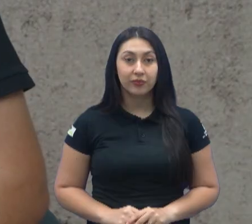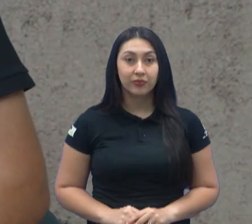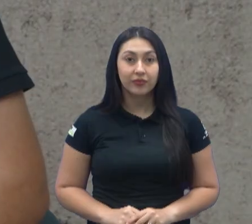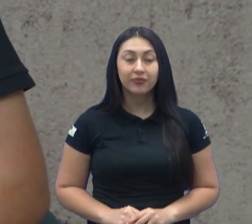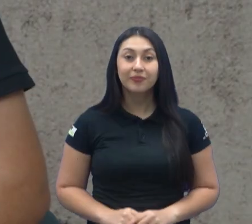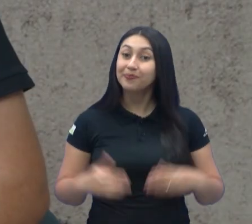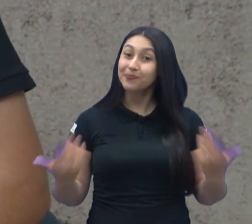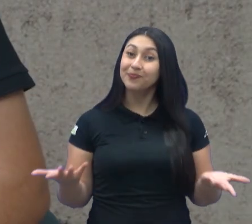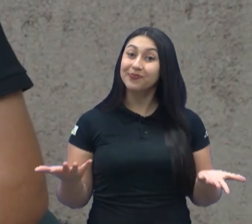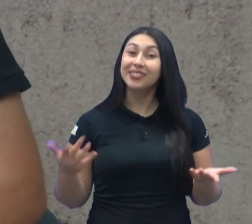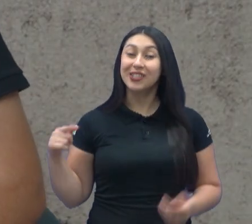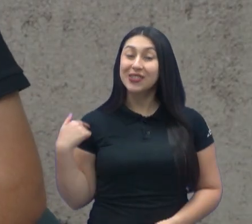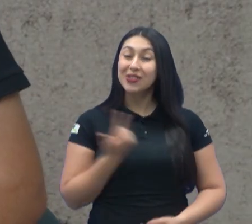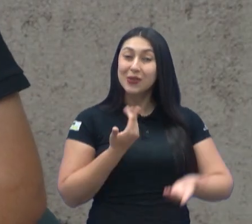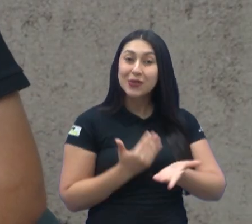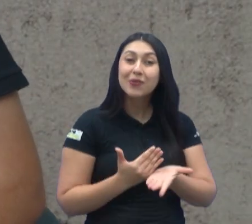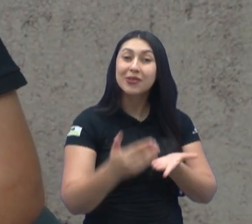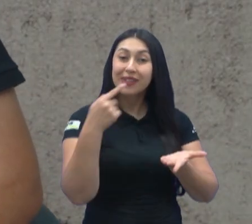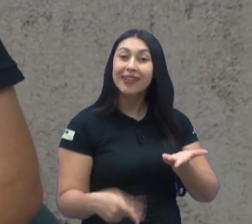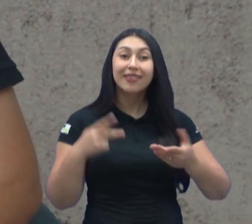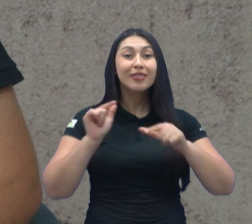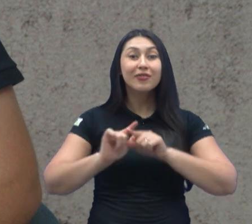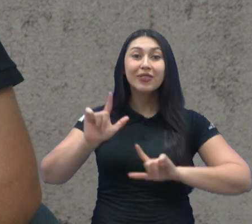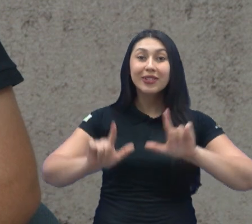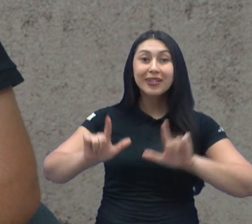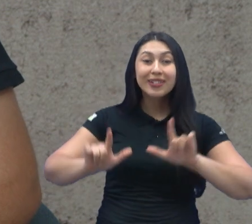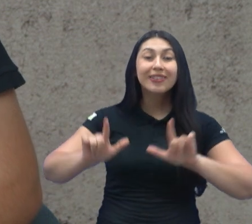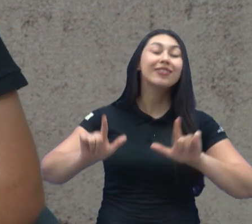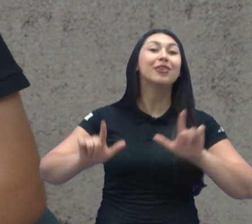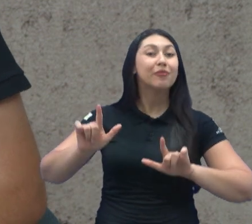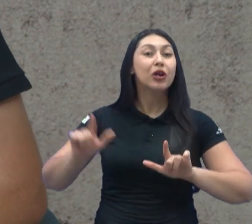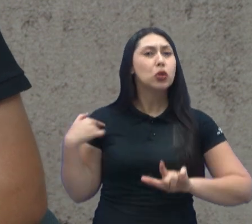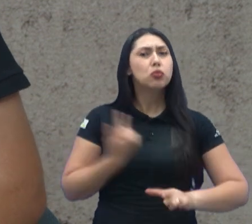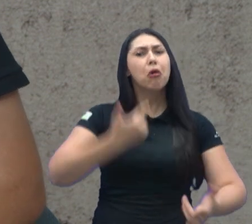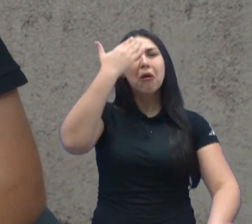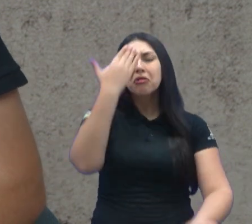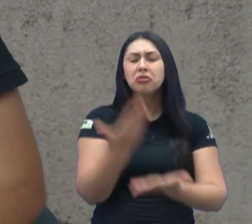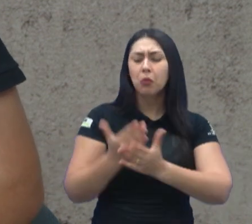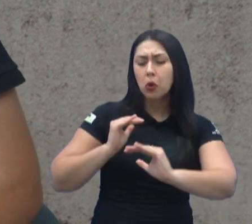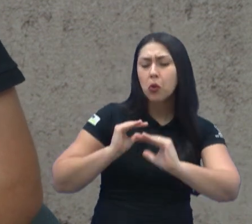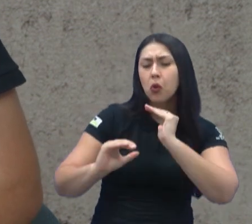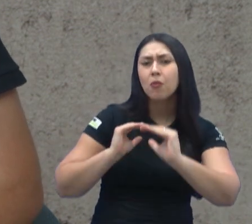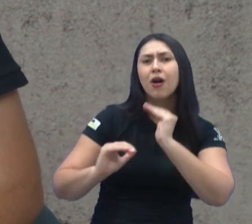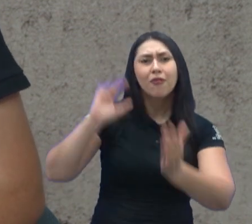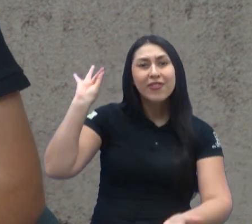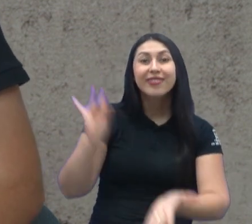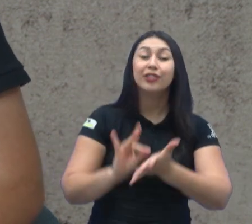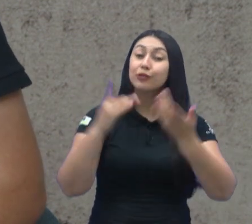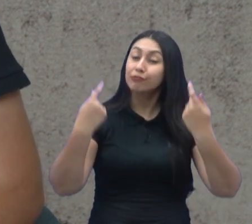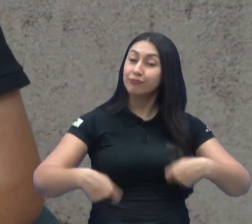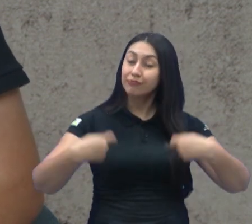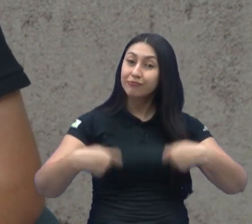É isso aí, estamos chegando e aqui na TV Câmara a gente acredita que a comunicação de verdade ela precisa chegar a